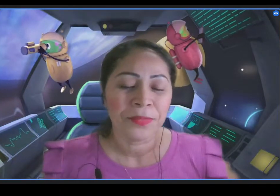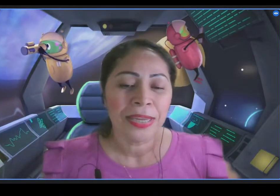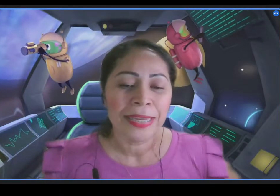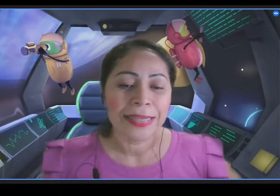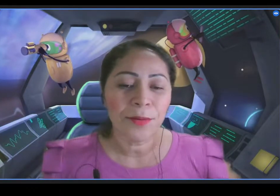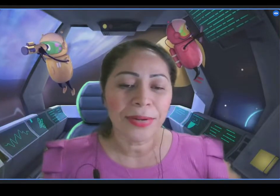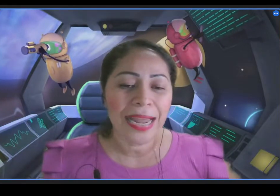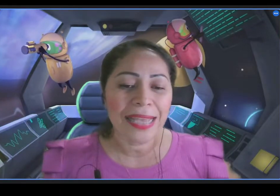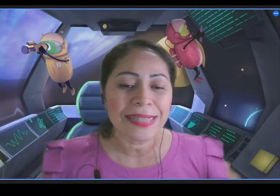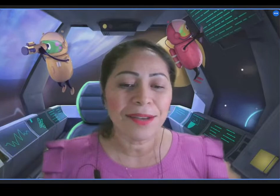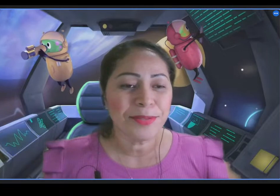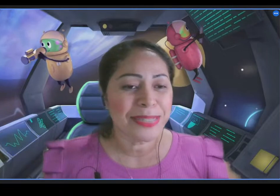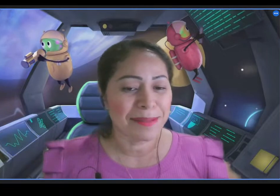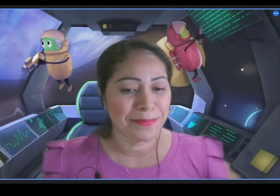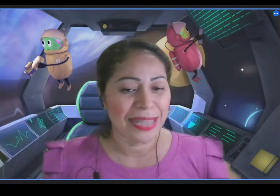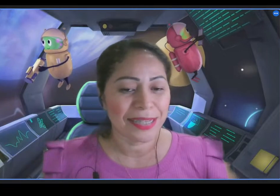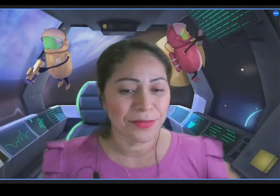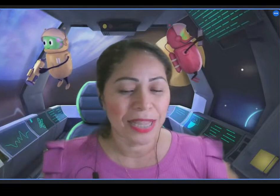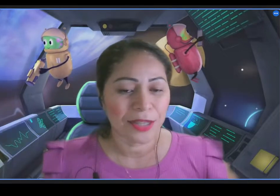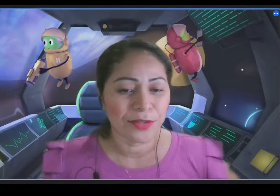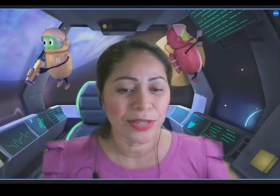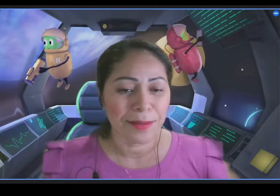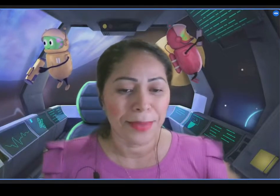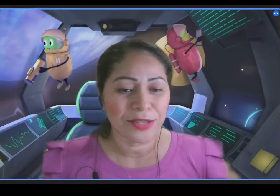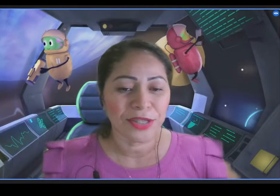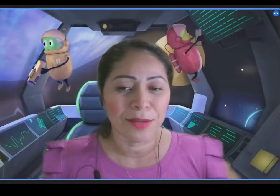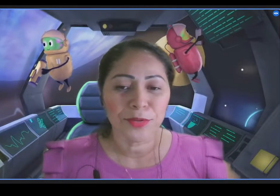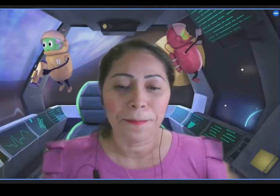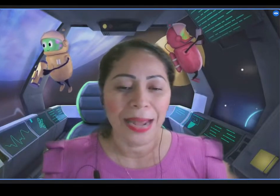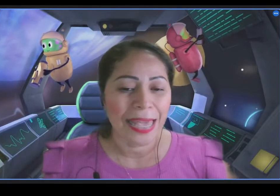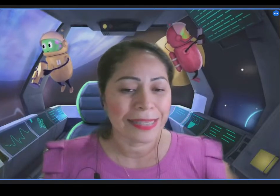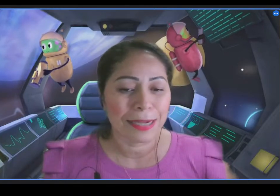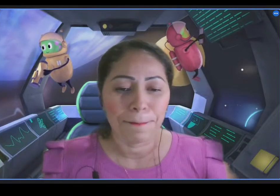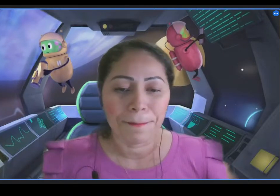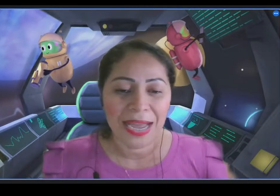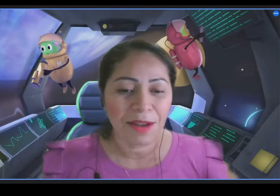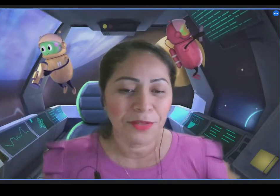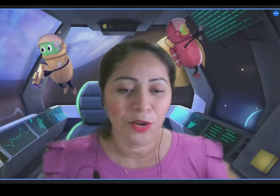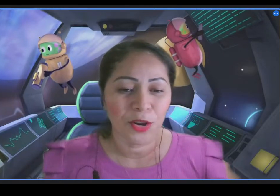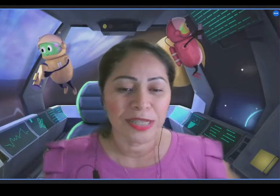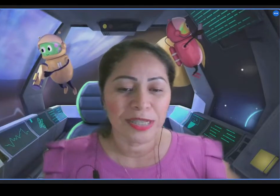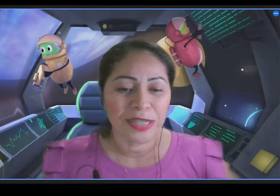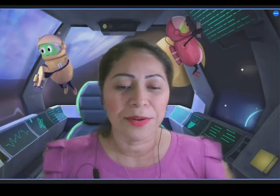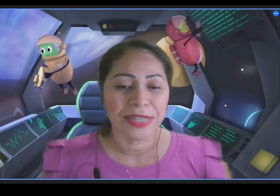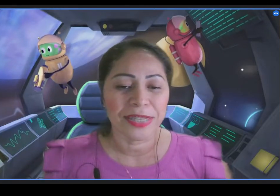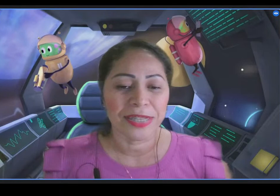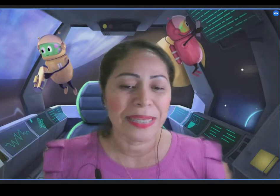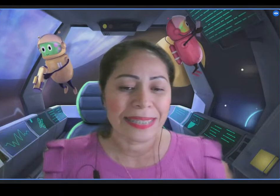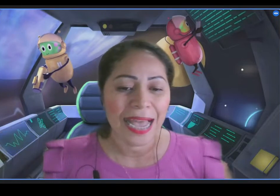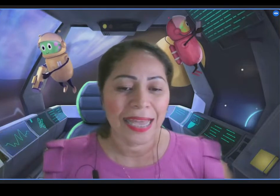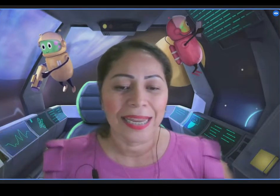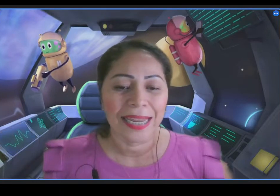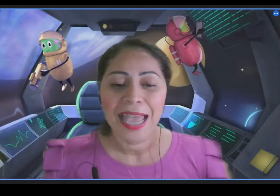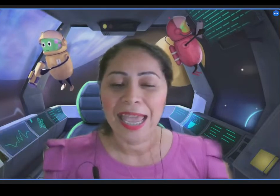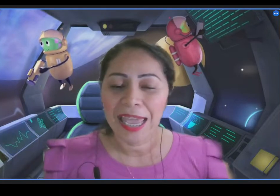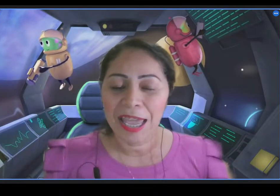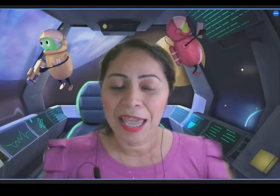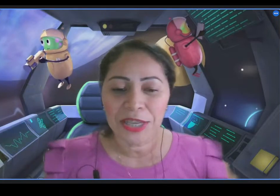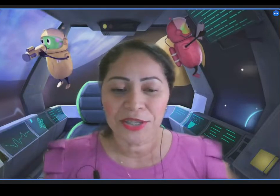semestre. Então, nessa atividade do semestre, nós temos uma palestra maravilhosa aí para vocês